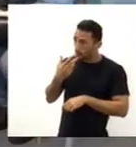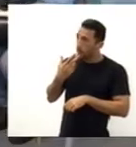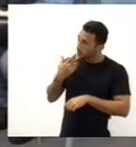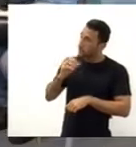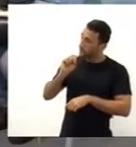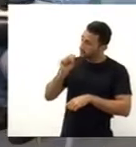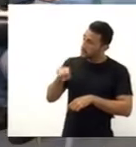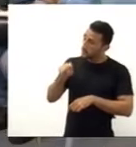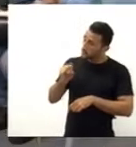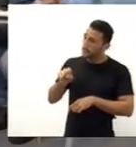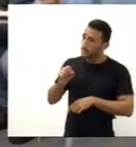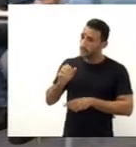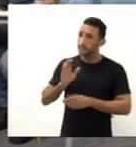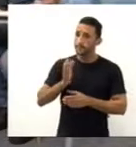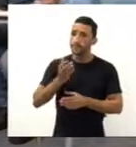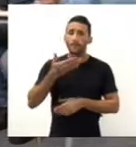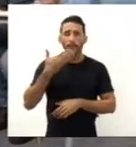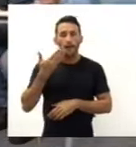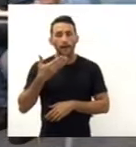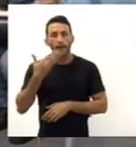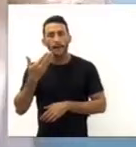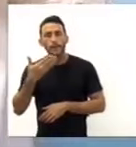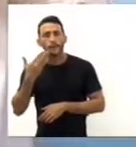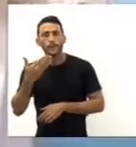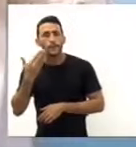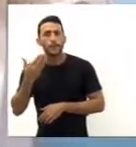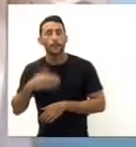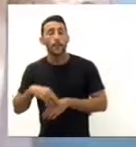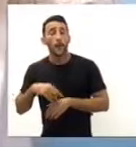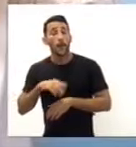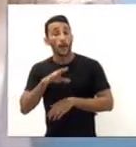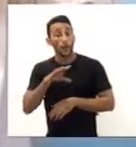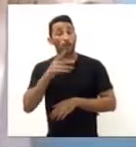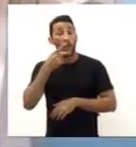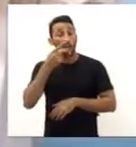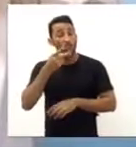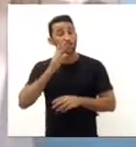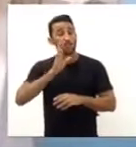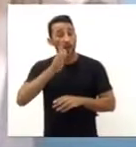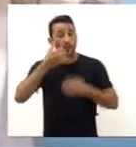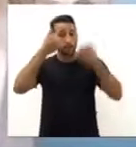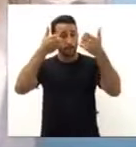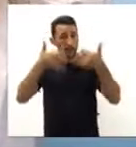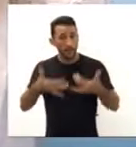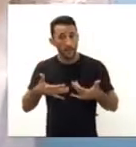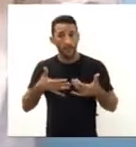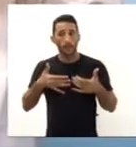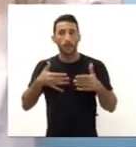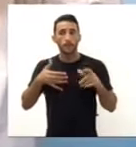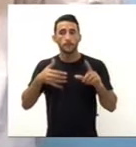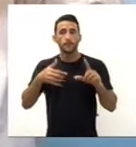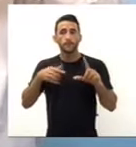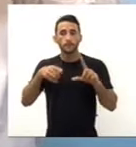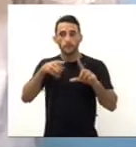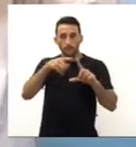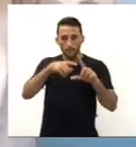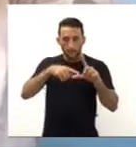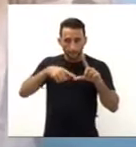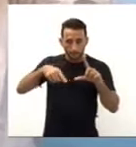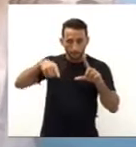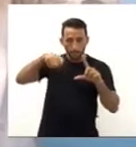para poder entender. Lembra que eu falei que esse triângulo é um triângulo equilátero. Então, a soma